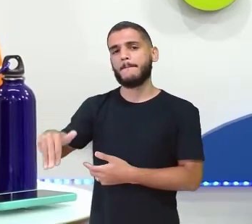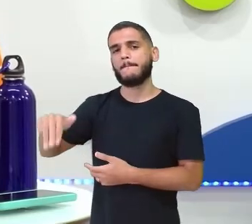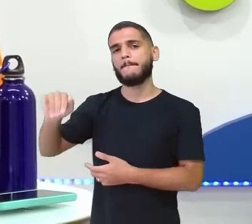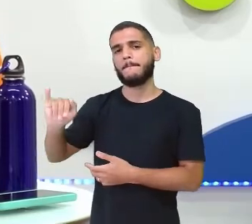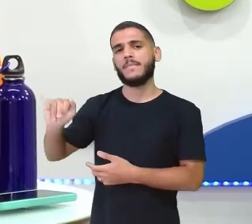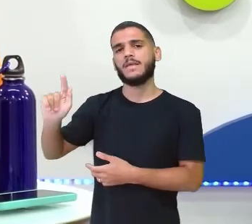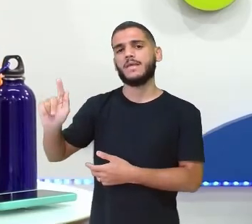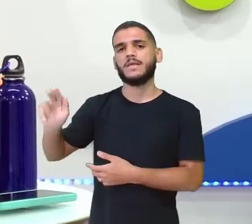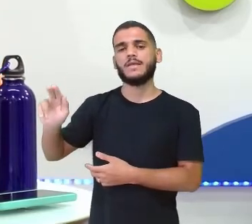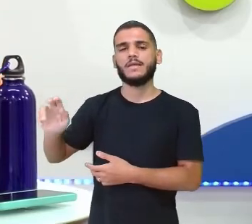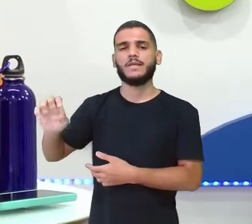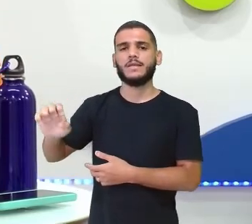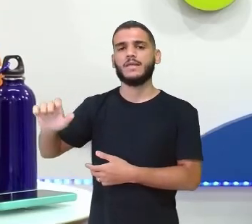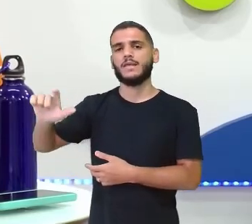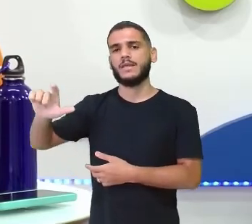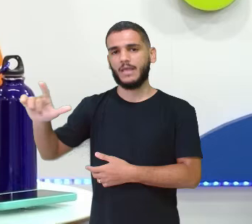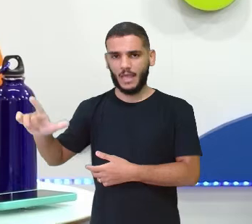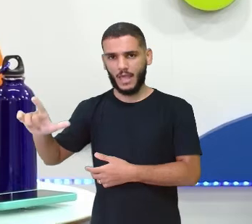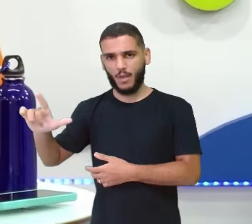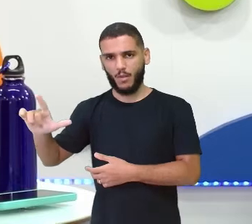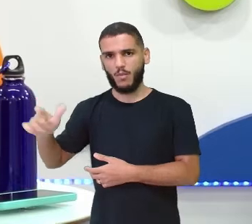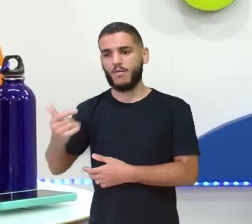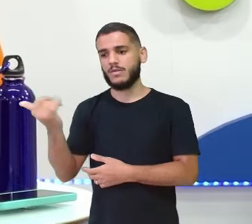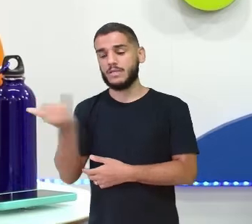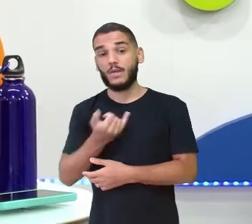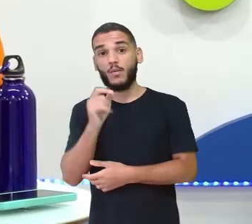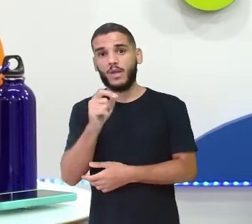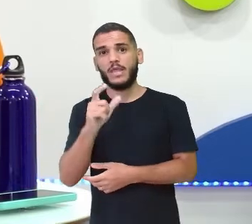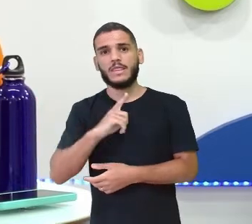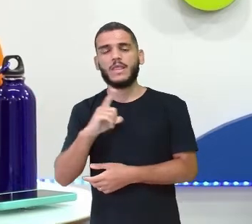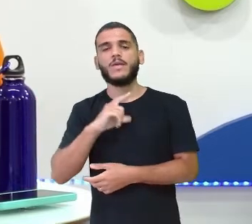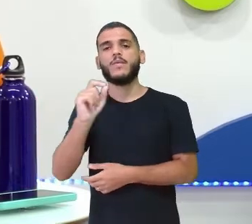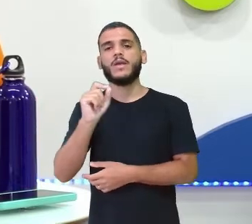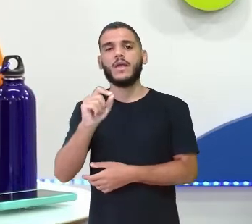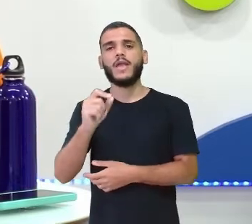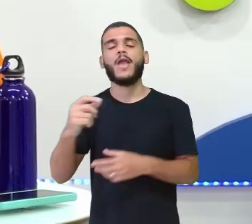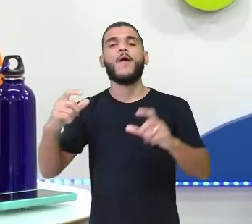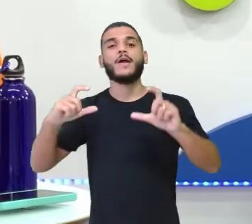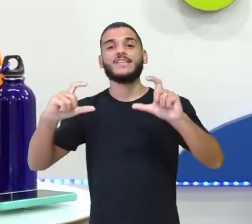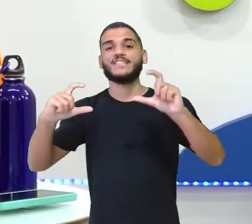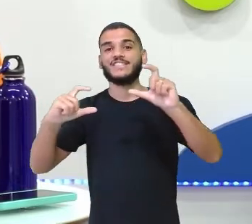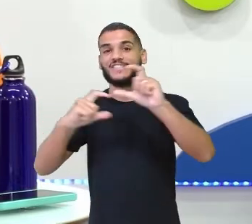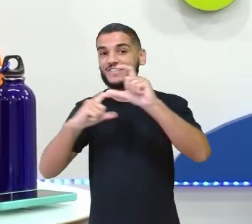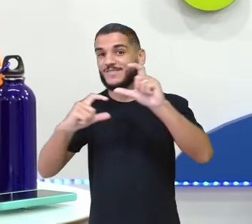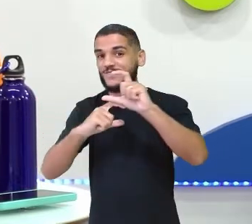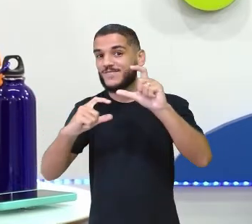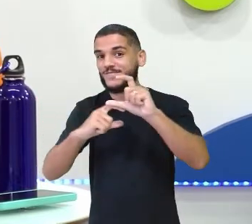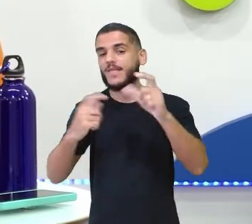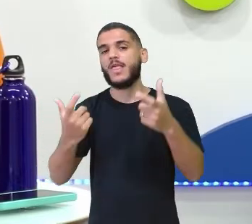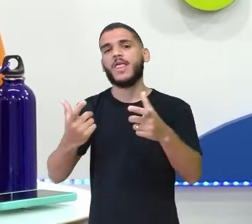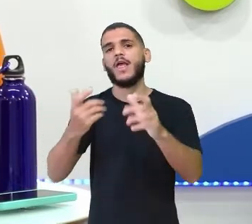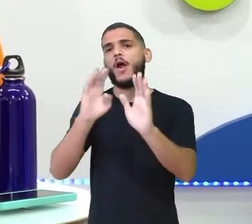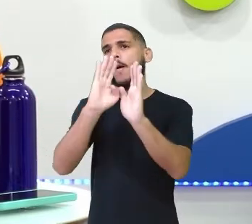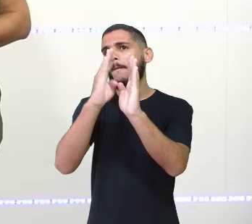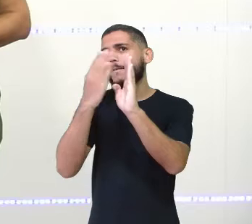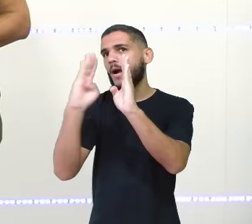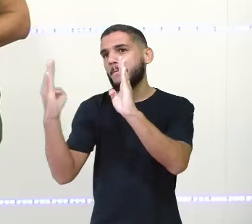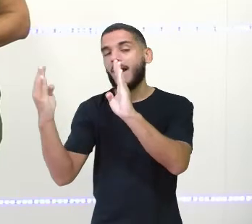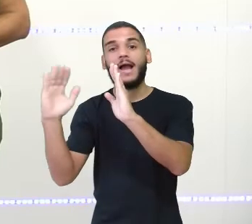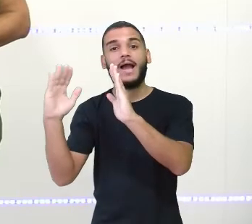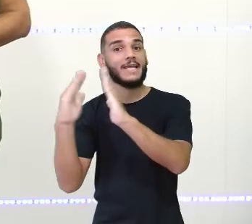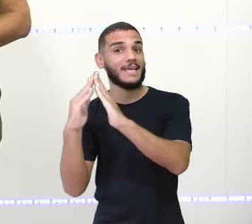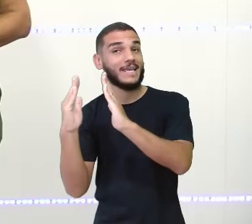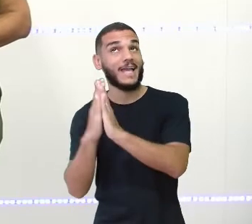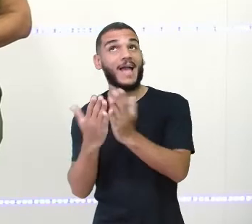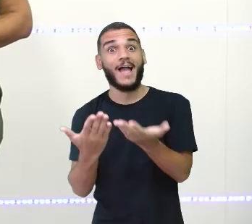sabe o que? Uma gibioteca em casa. Olha que lindo! Que legal, Miguel! Amei saber